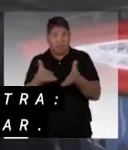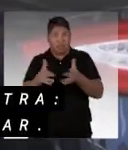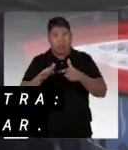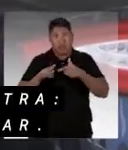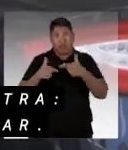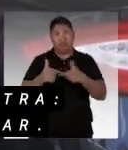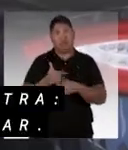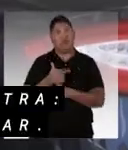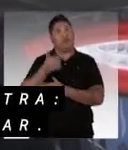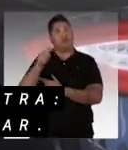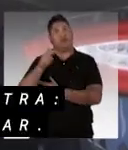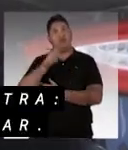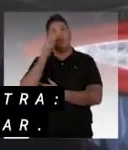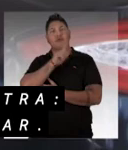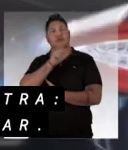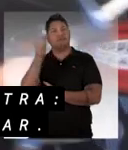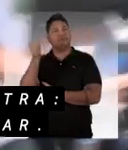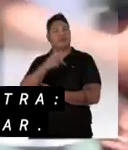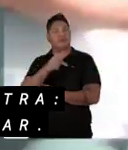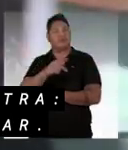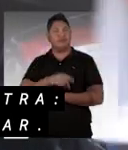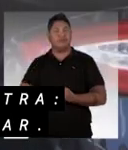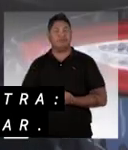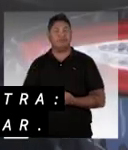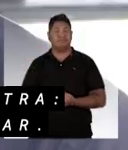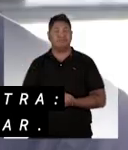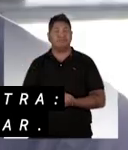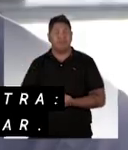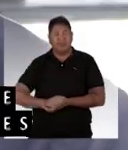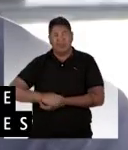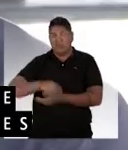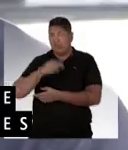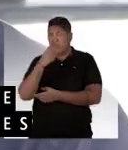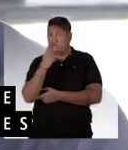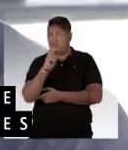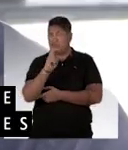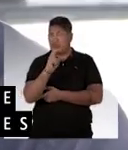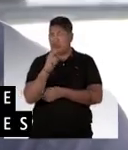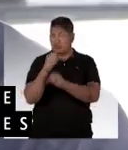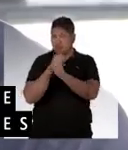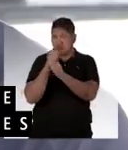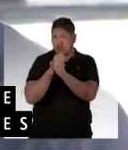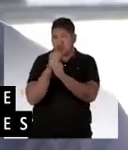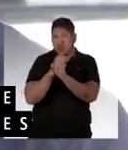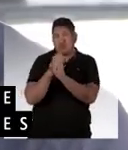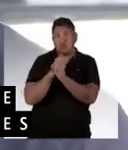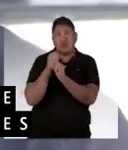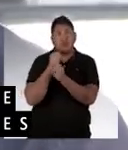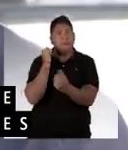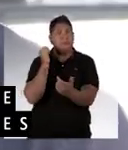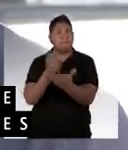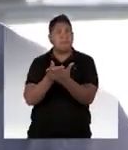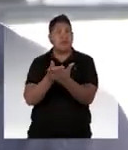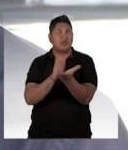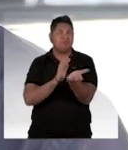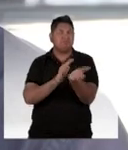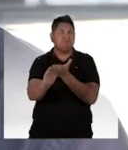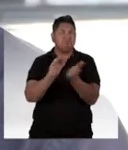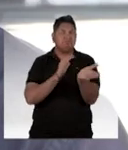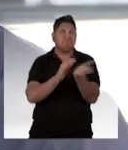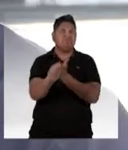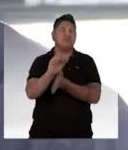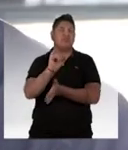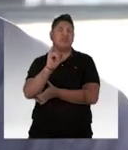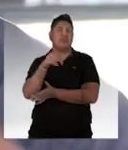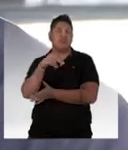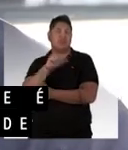a luta é outra, conseguir se aposentar. 25 anos e não sei quantos meses aí eu paguei de